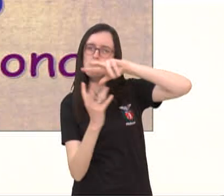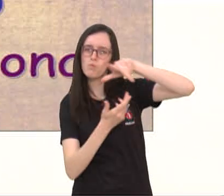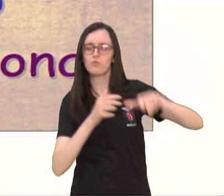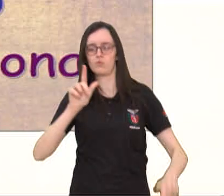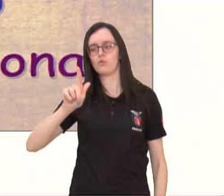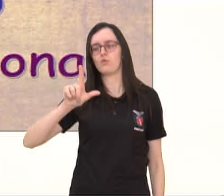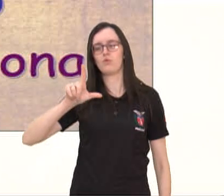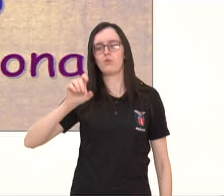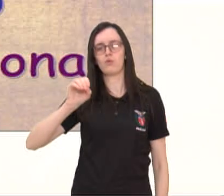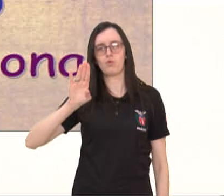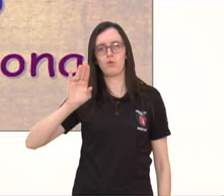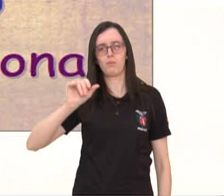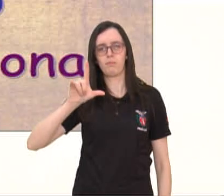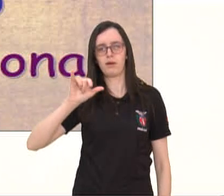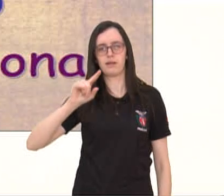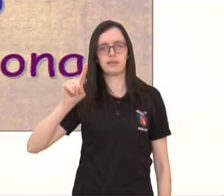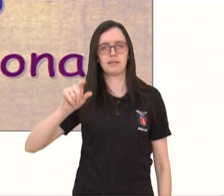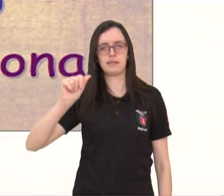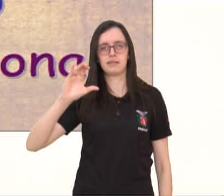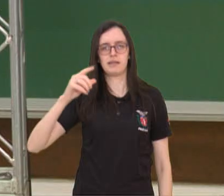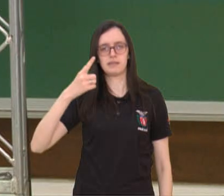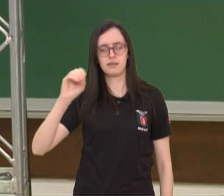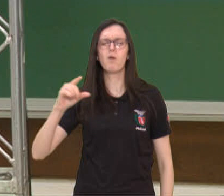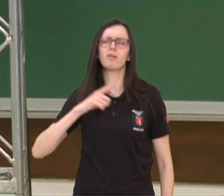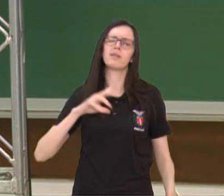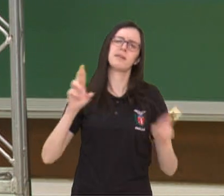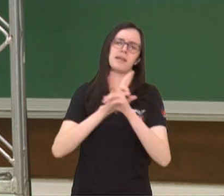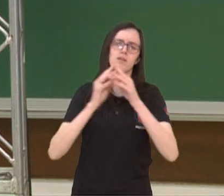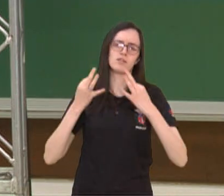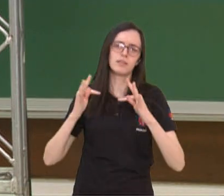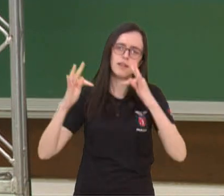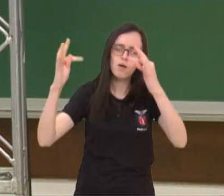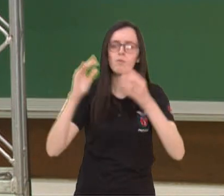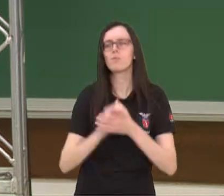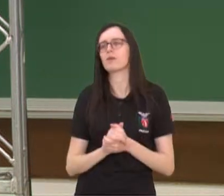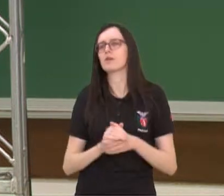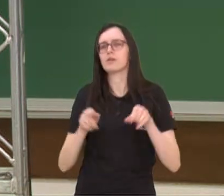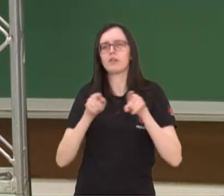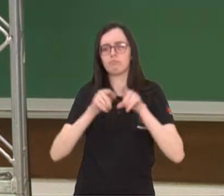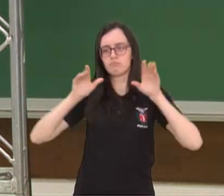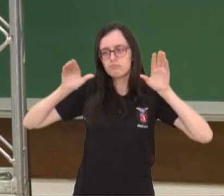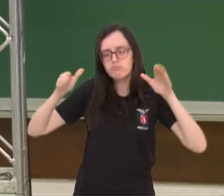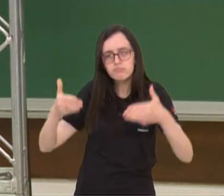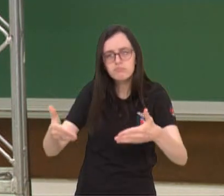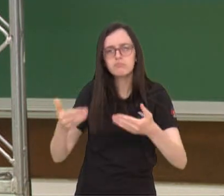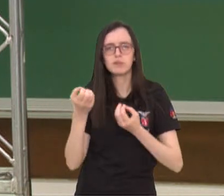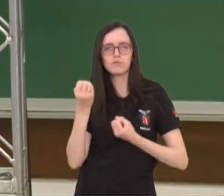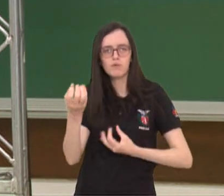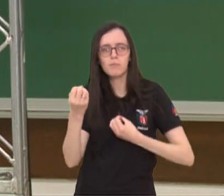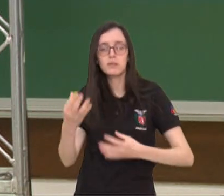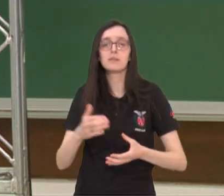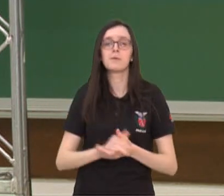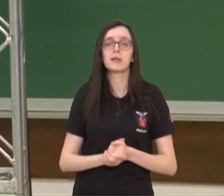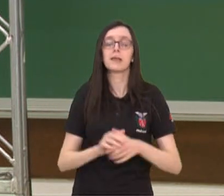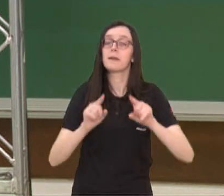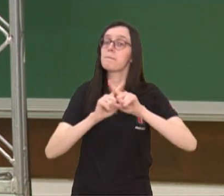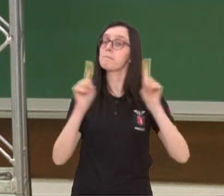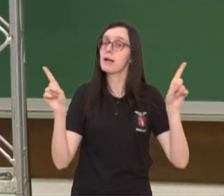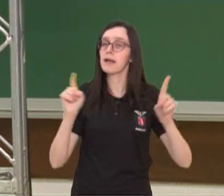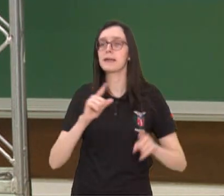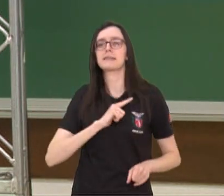Os processos tecnológicos, os processos de informação, né? Só que